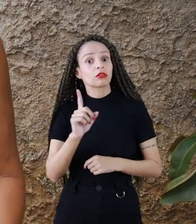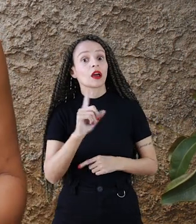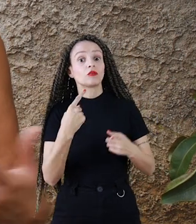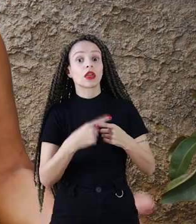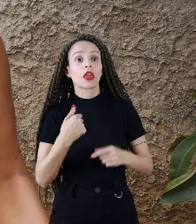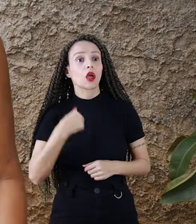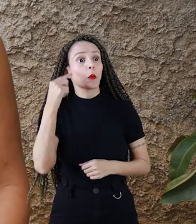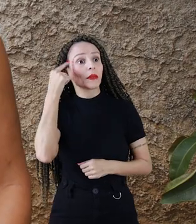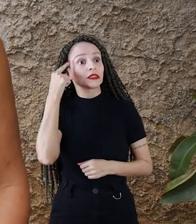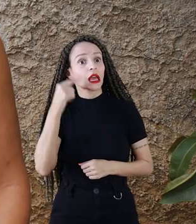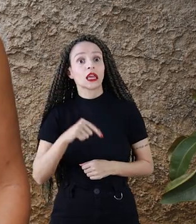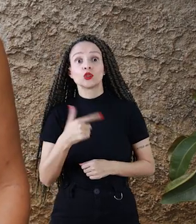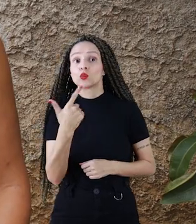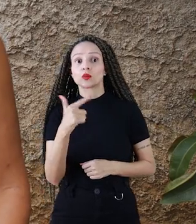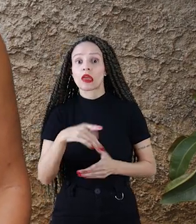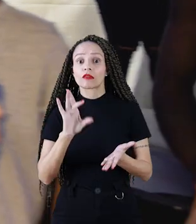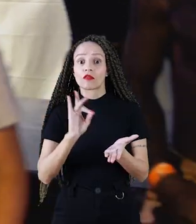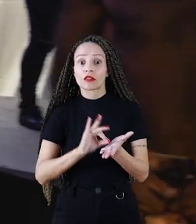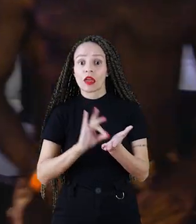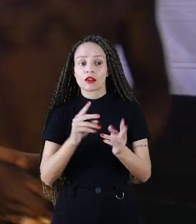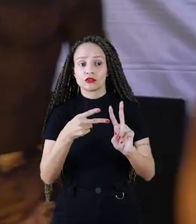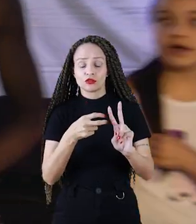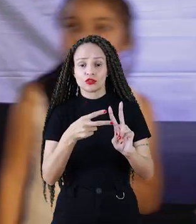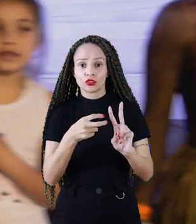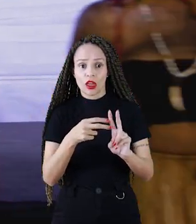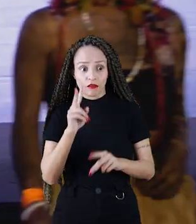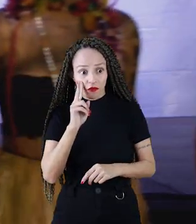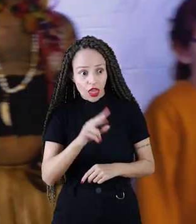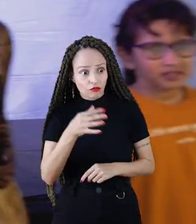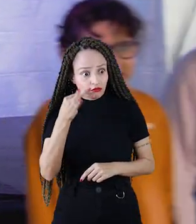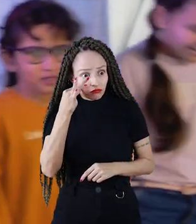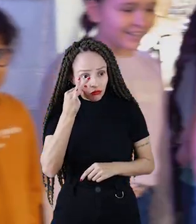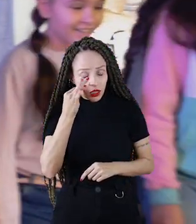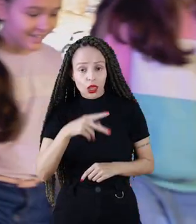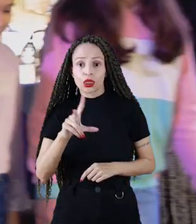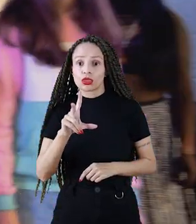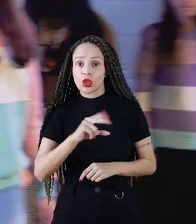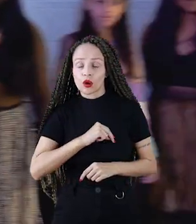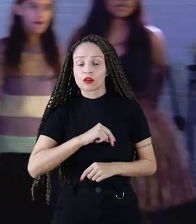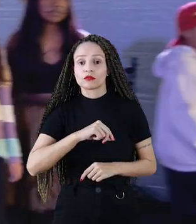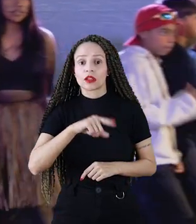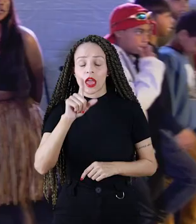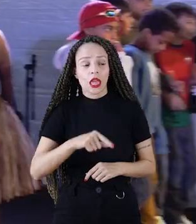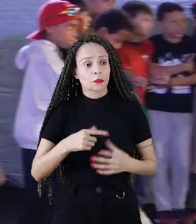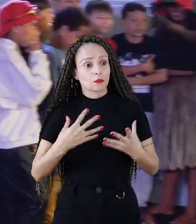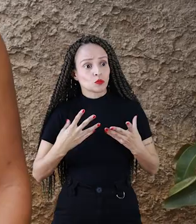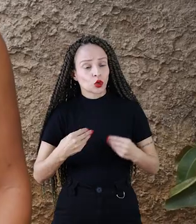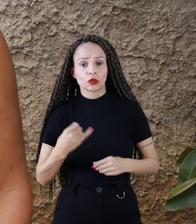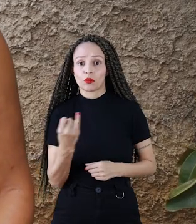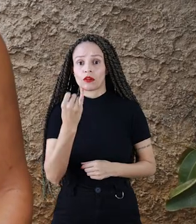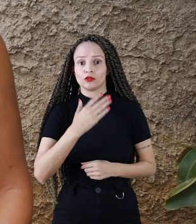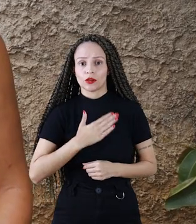bonito você gostou da música Ela falou não porque eu pensei que não existia de verdade e e vê eles ali de perto assim Nossa